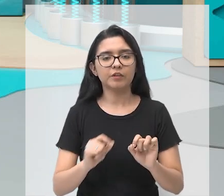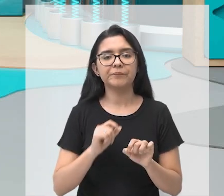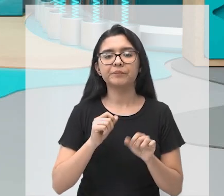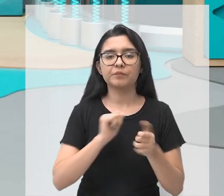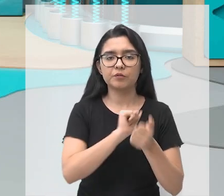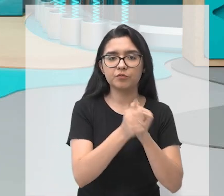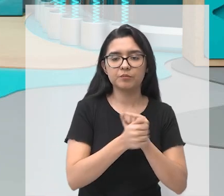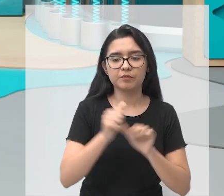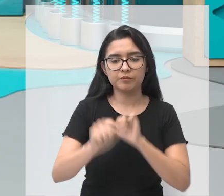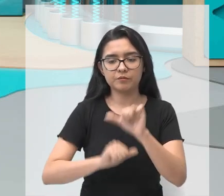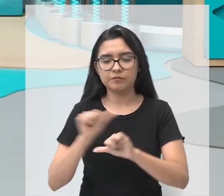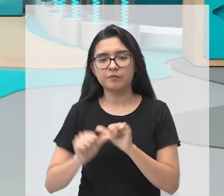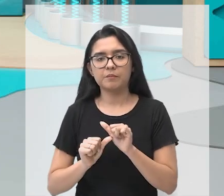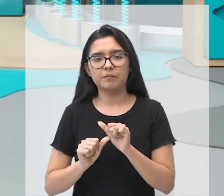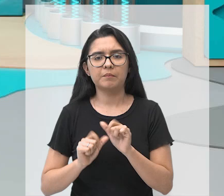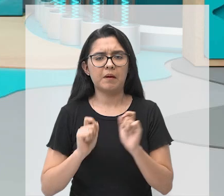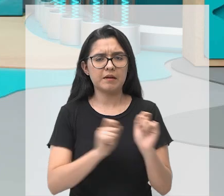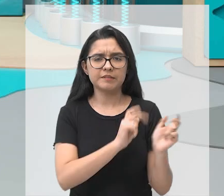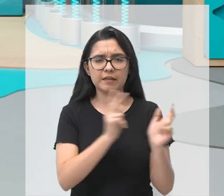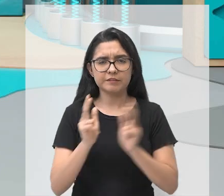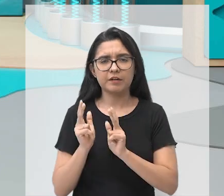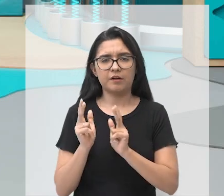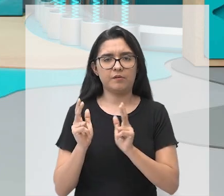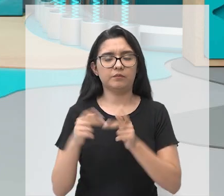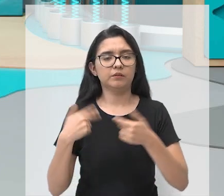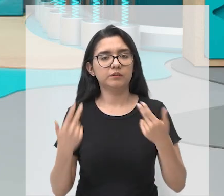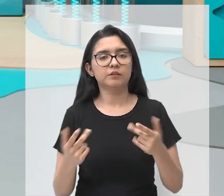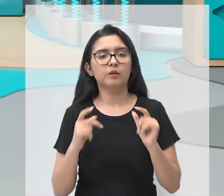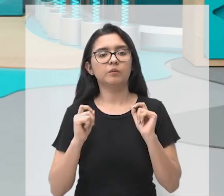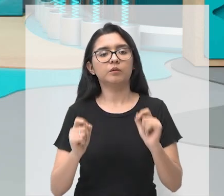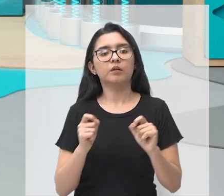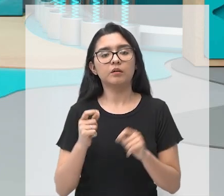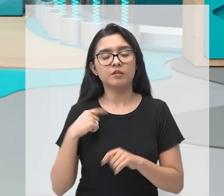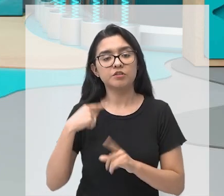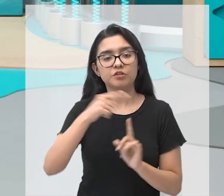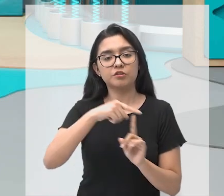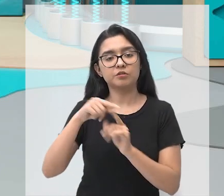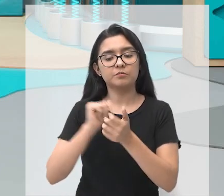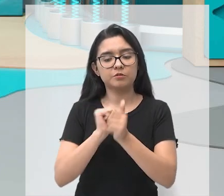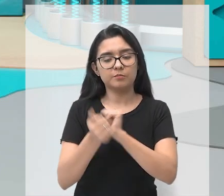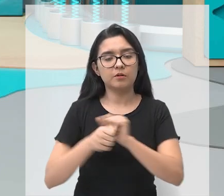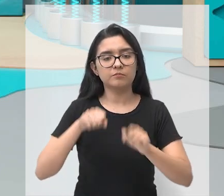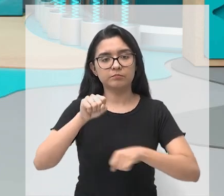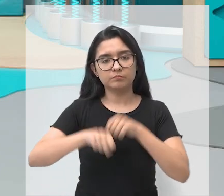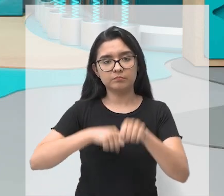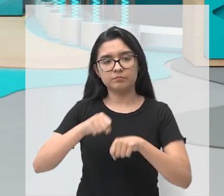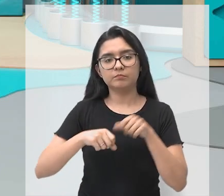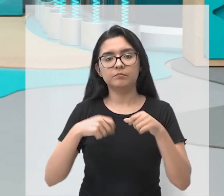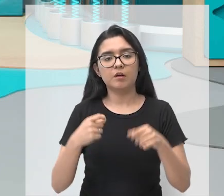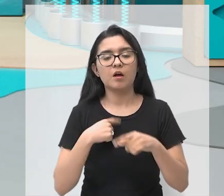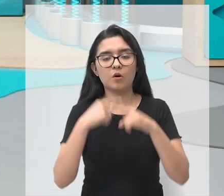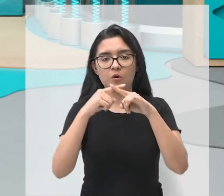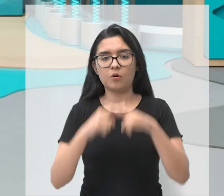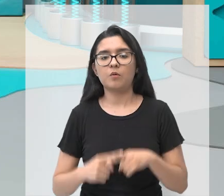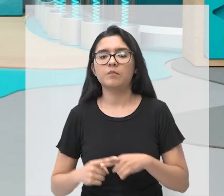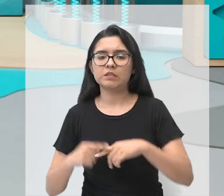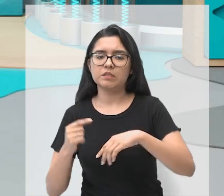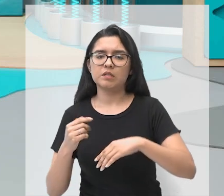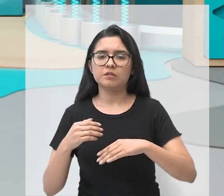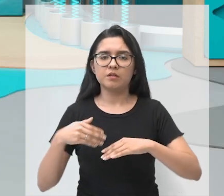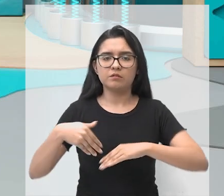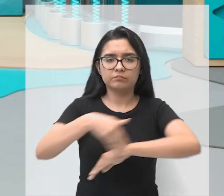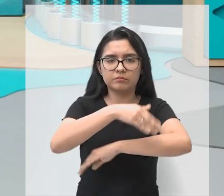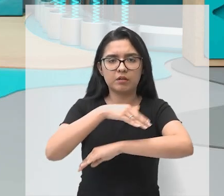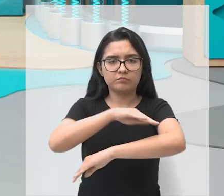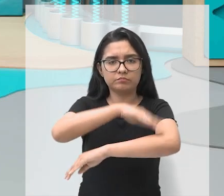o esporte em algo mais radical. Assim, o mountain bike foi criado para competição em terrenos irregulares